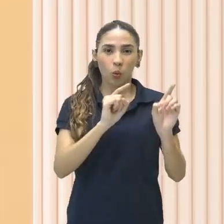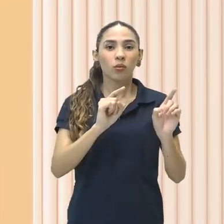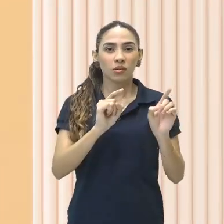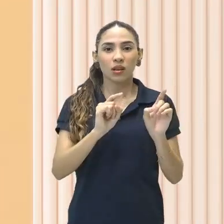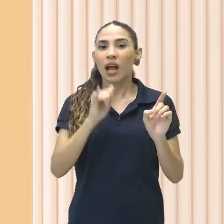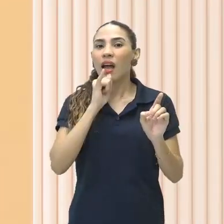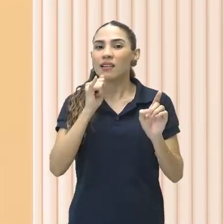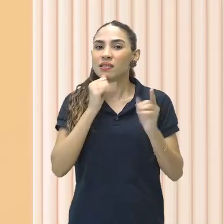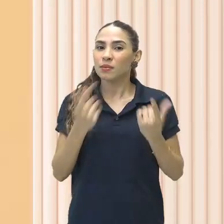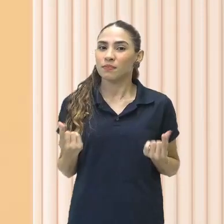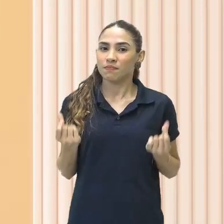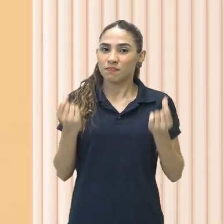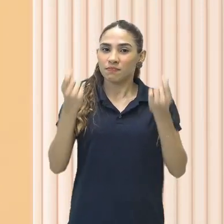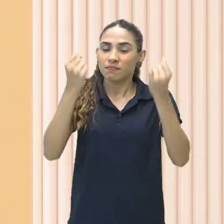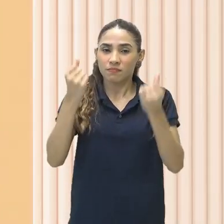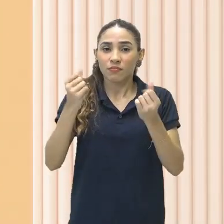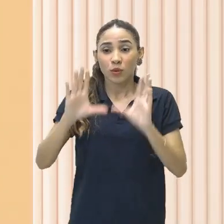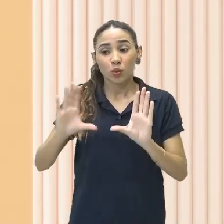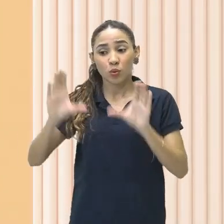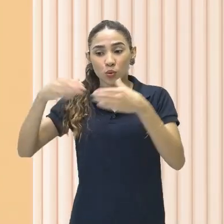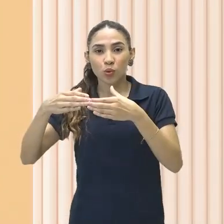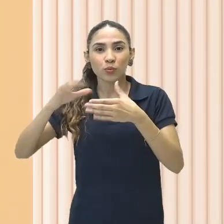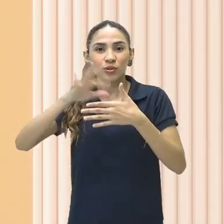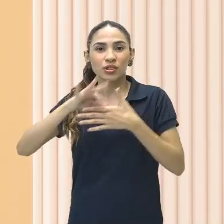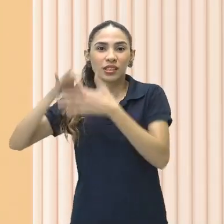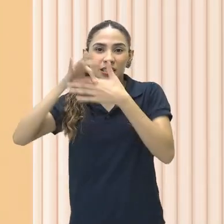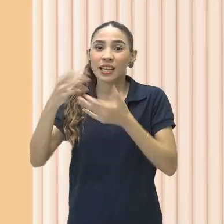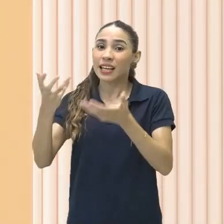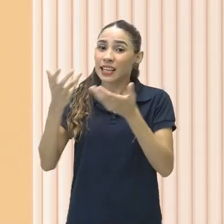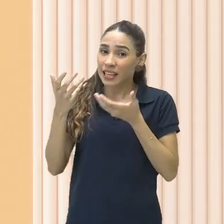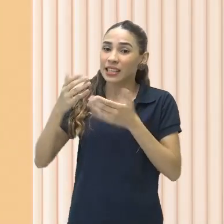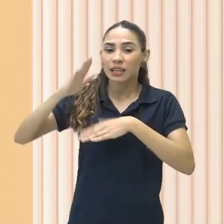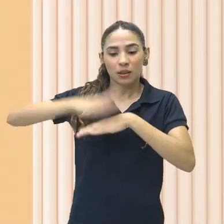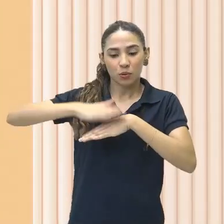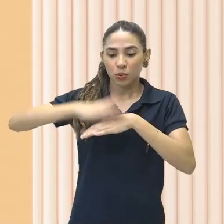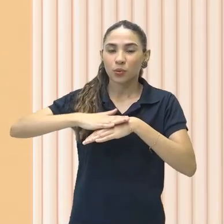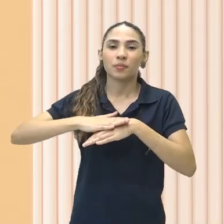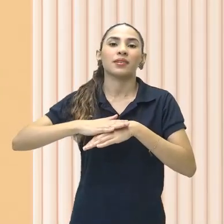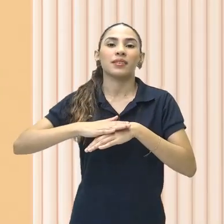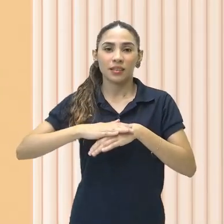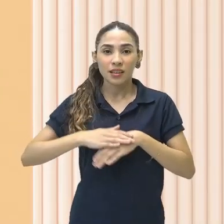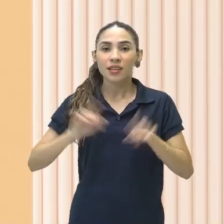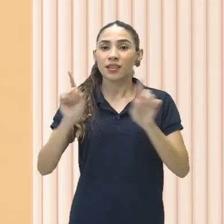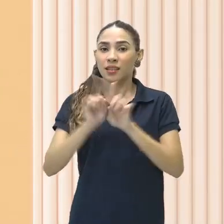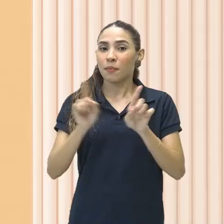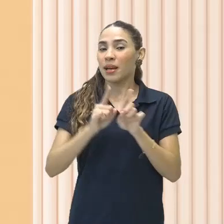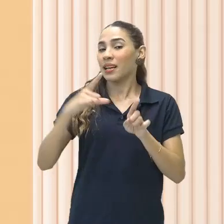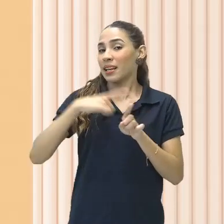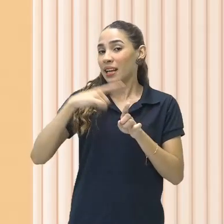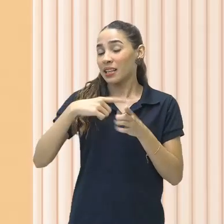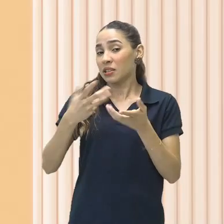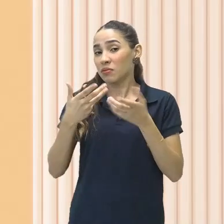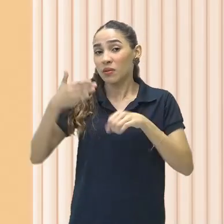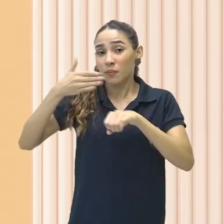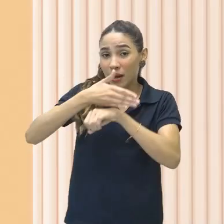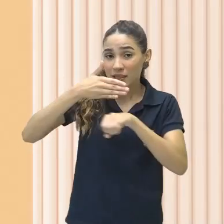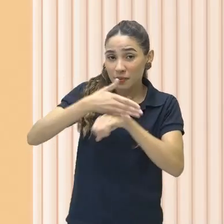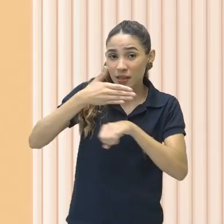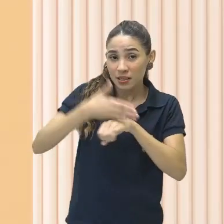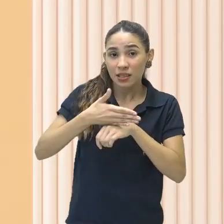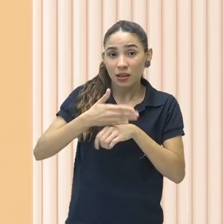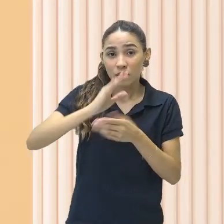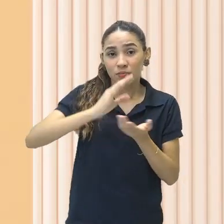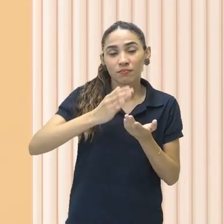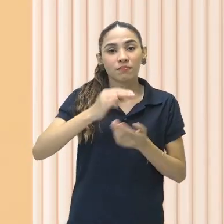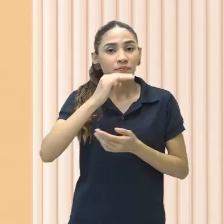ao enriquecimento dos senhores de engenho, que queriam ter maior autonomia, queriam ter maior participação nos lucros